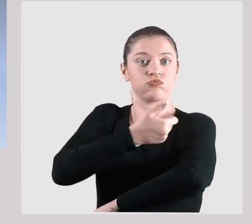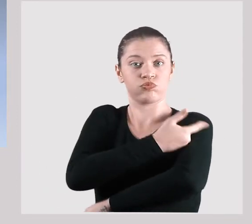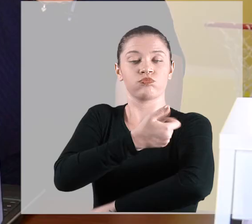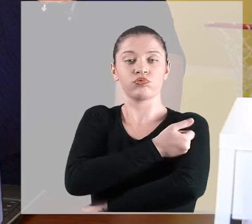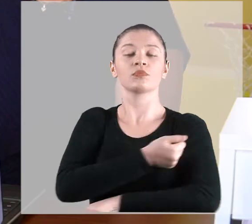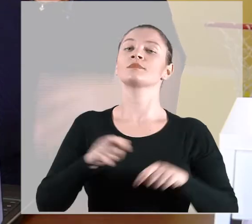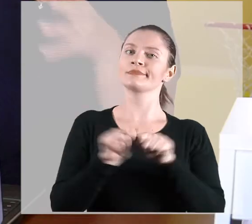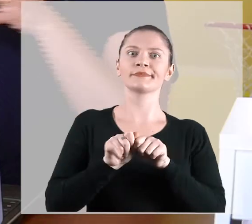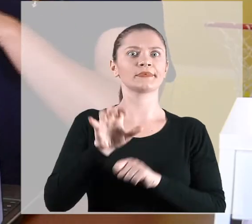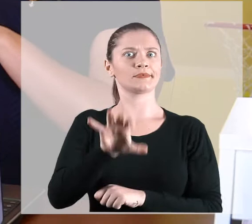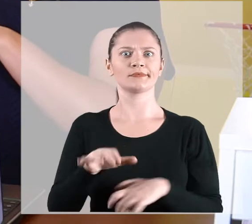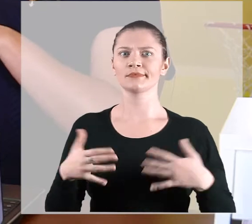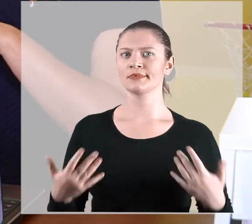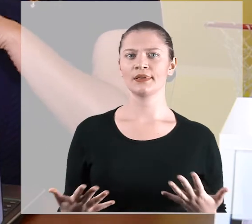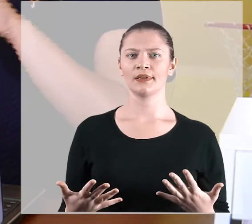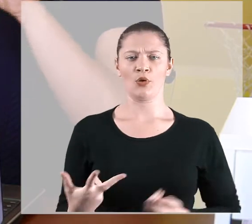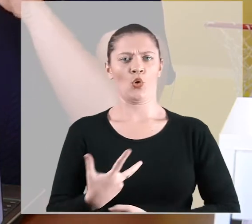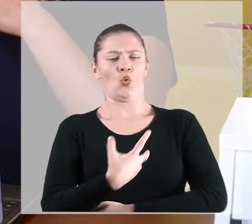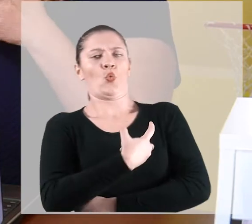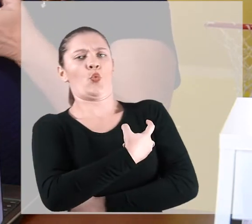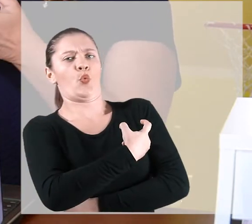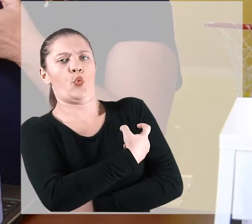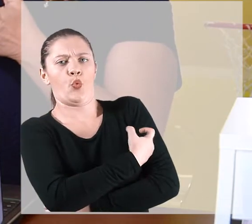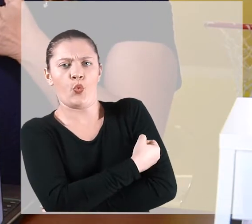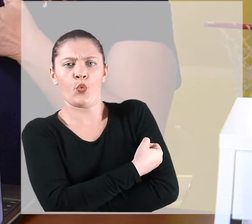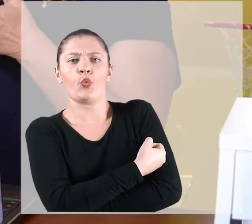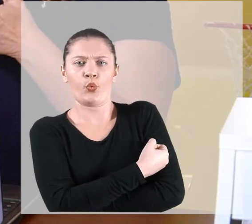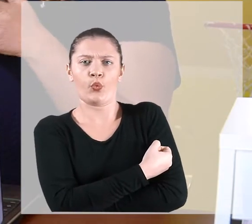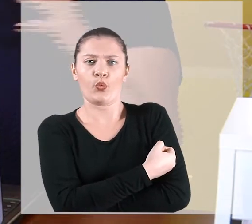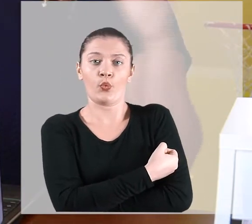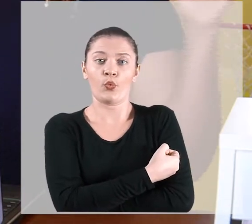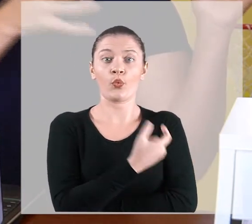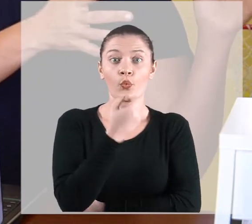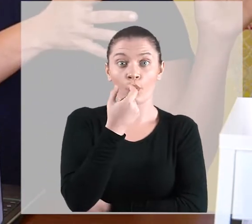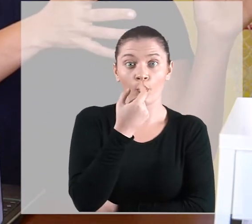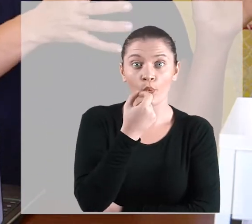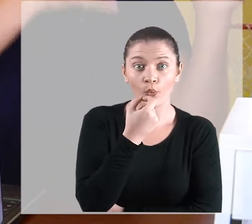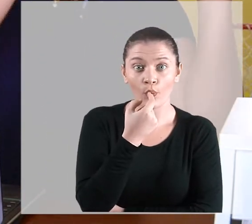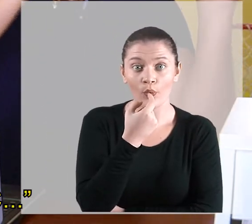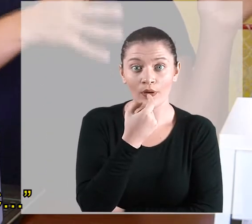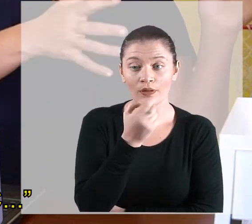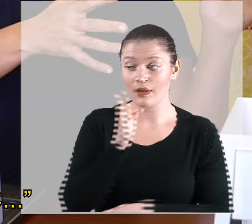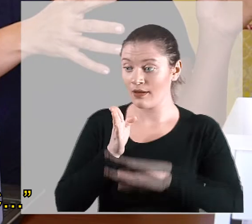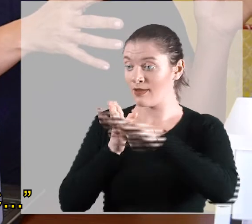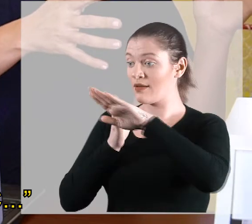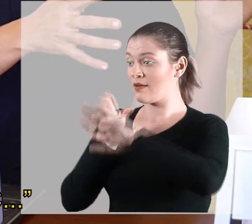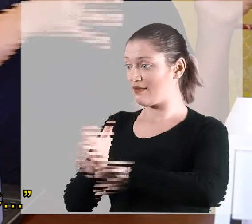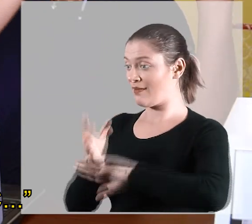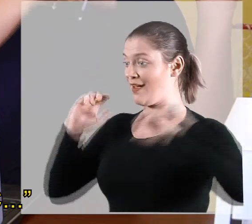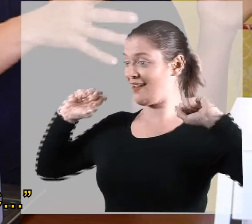né? Aí estão lá tomando um monte da terapia hormonal insana, e aí a gente vai na academia, tem,